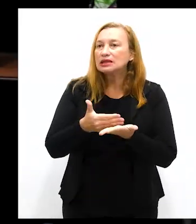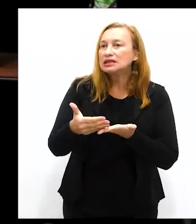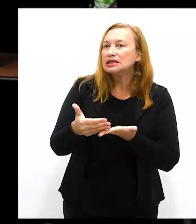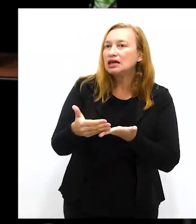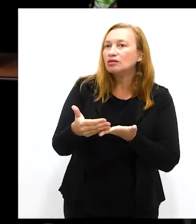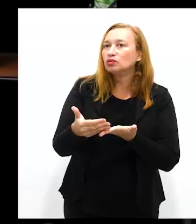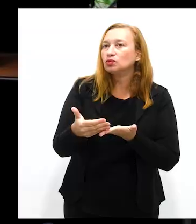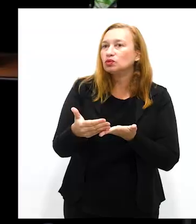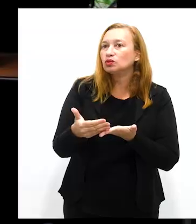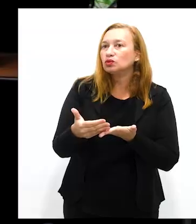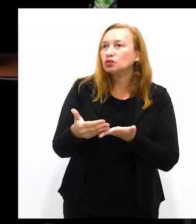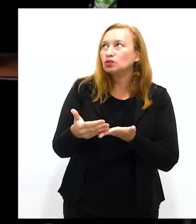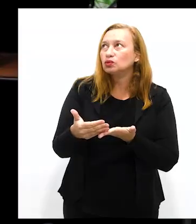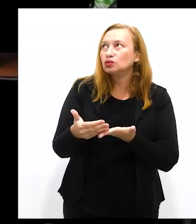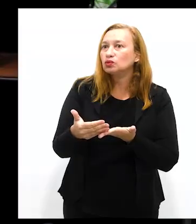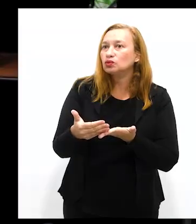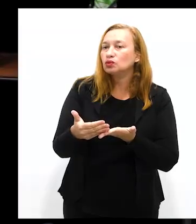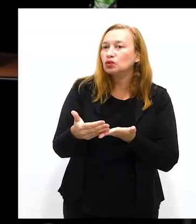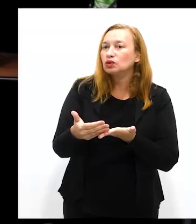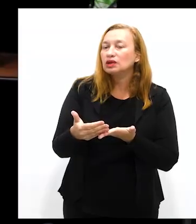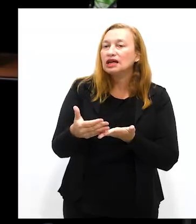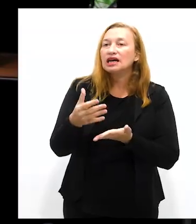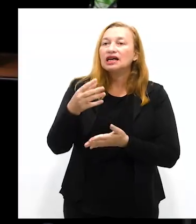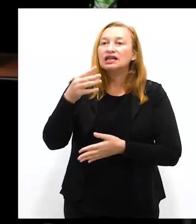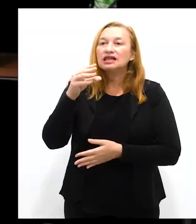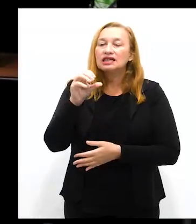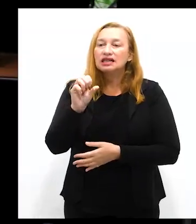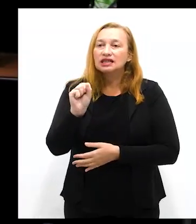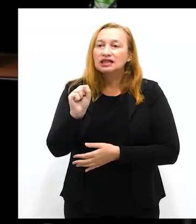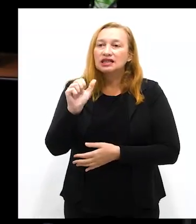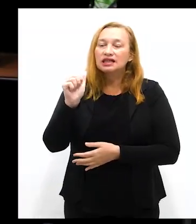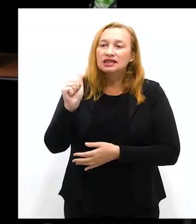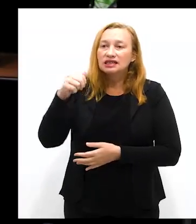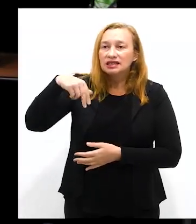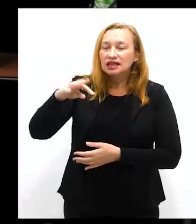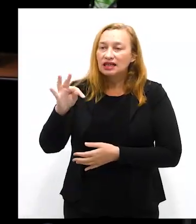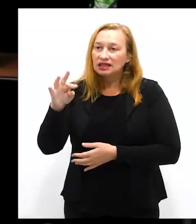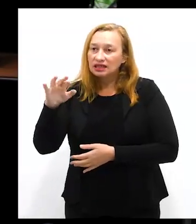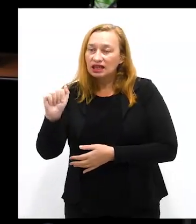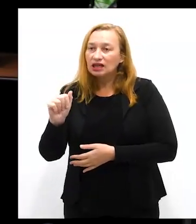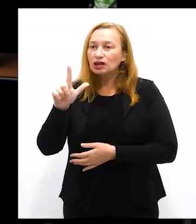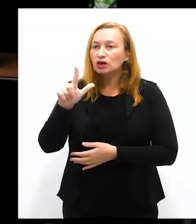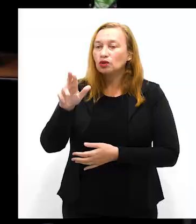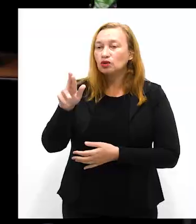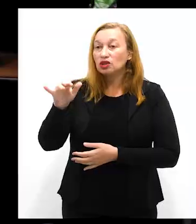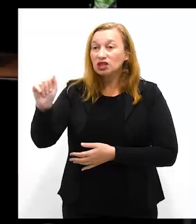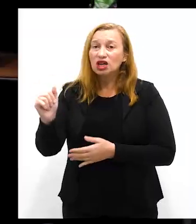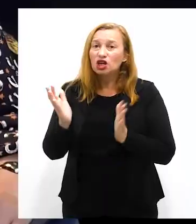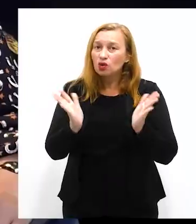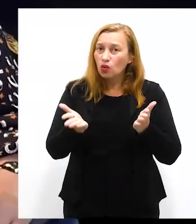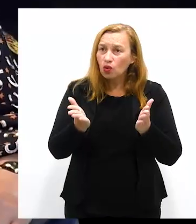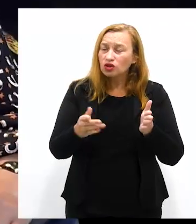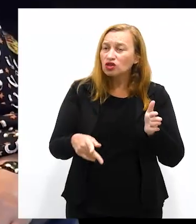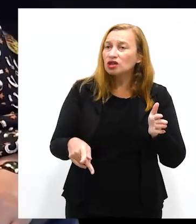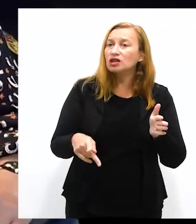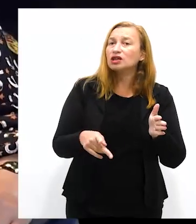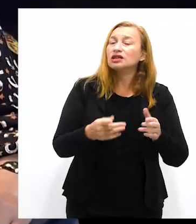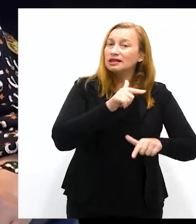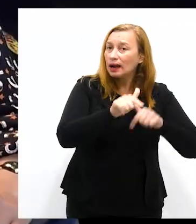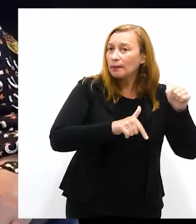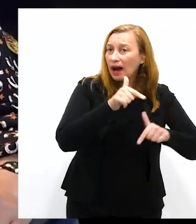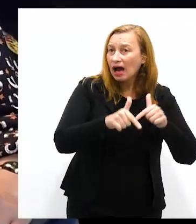nós começamos eles começaram com a gente com Santa Luzia, e hoje eles estão na Globo, na